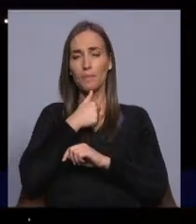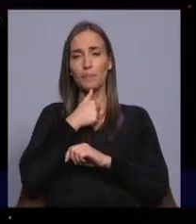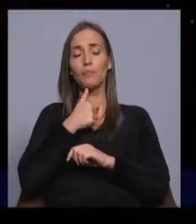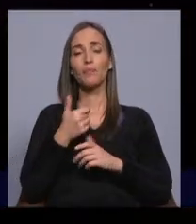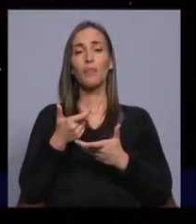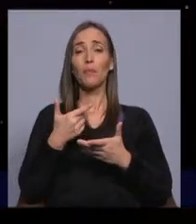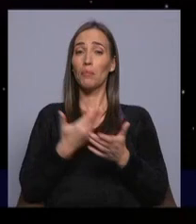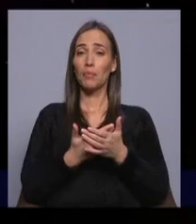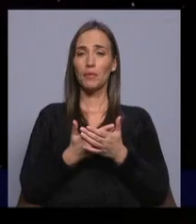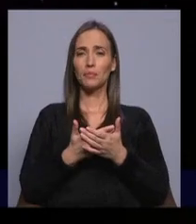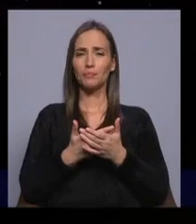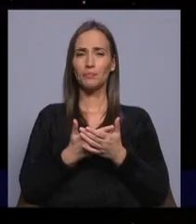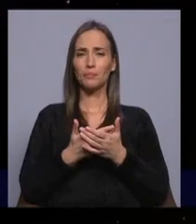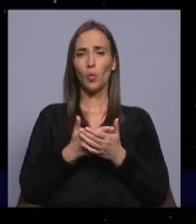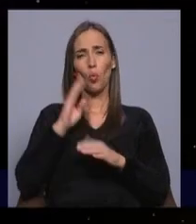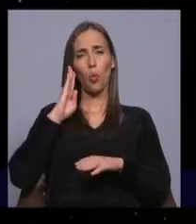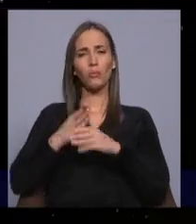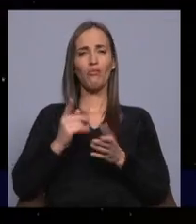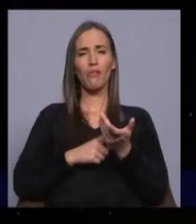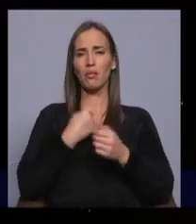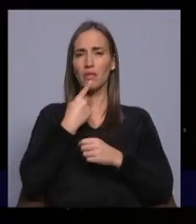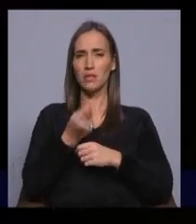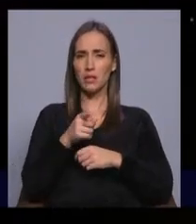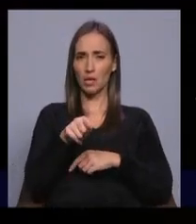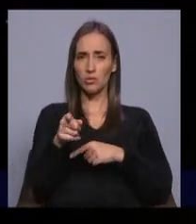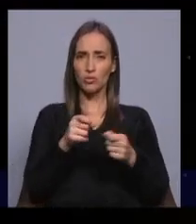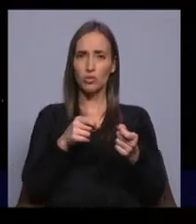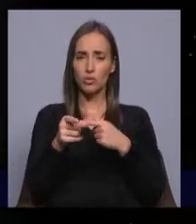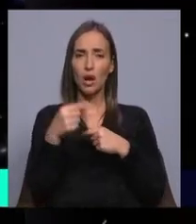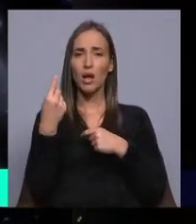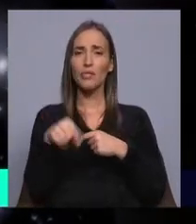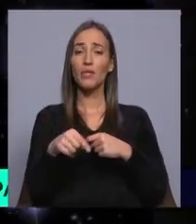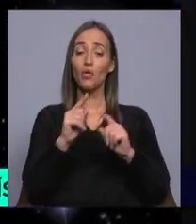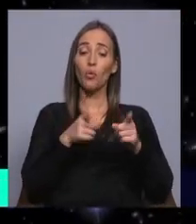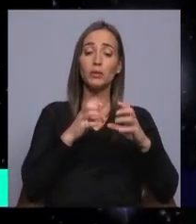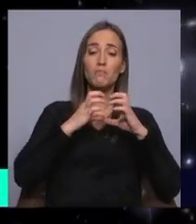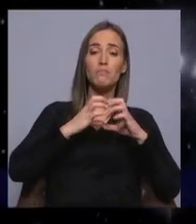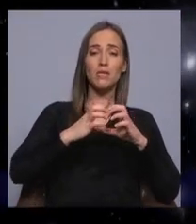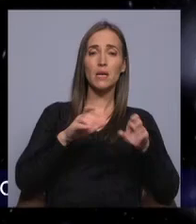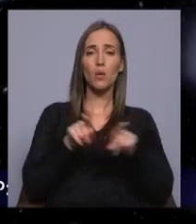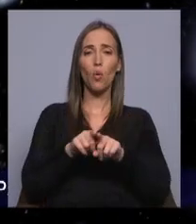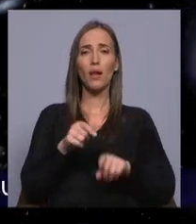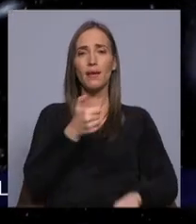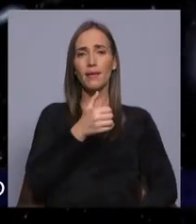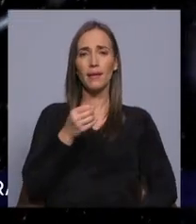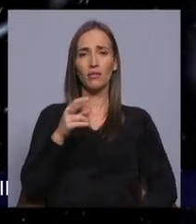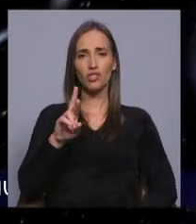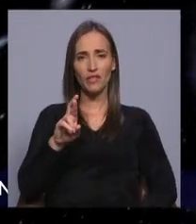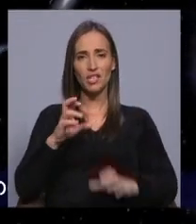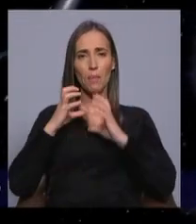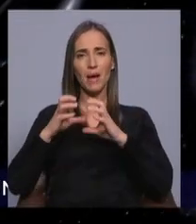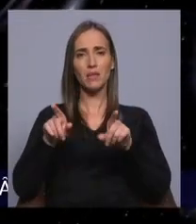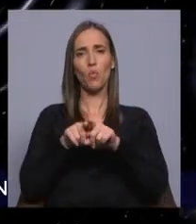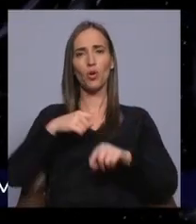terminar, falta apenas dizer que esta estrela, Cristiana, tinha uma massa inicial de 500 vezes a massa do nosso